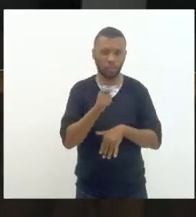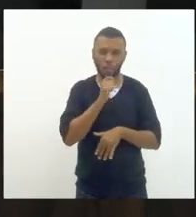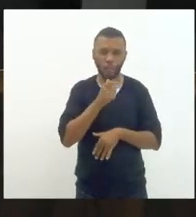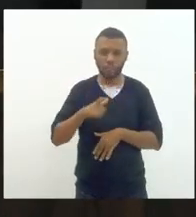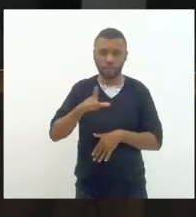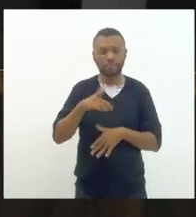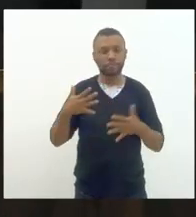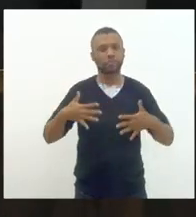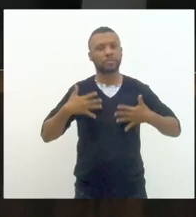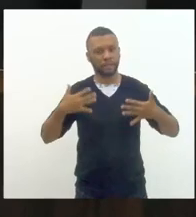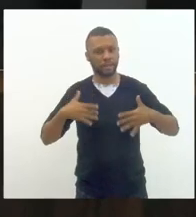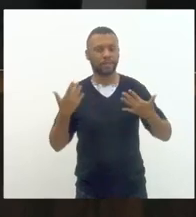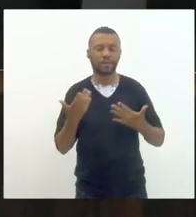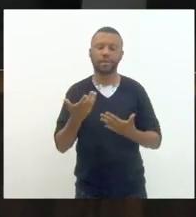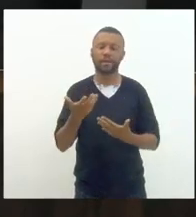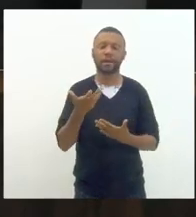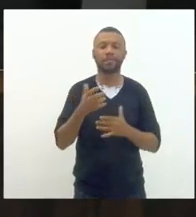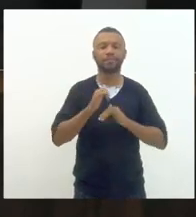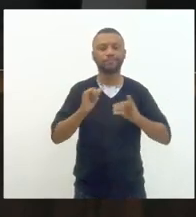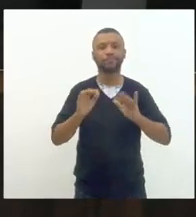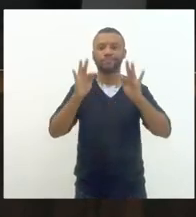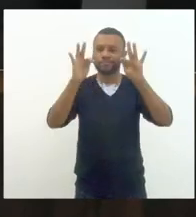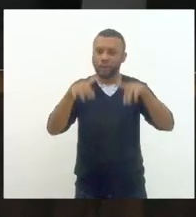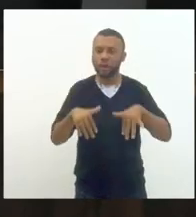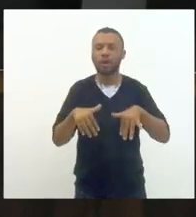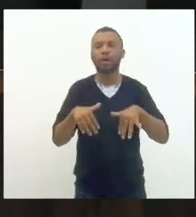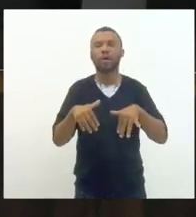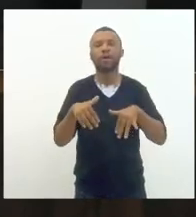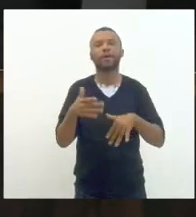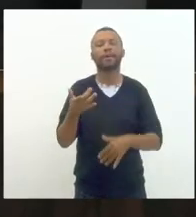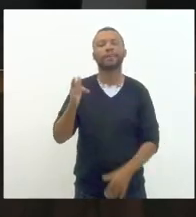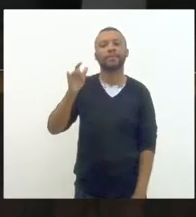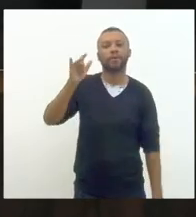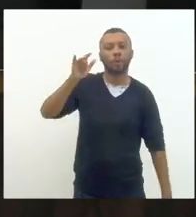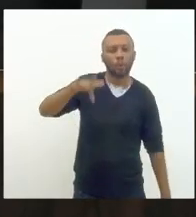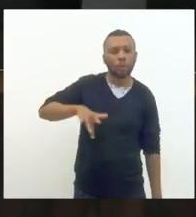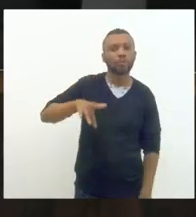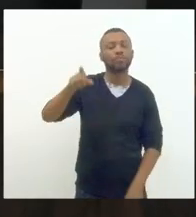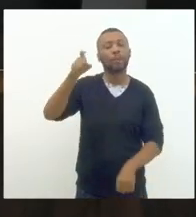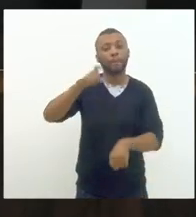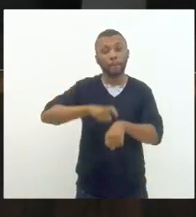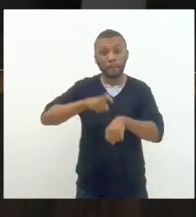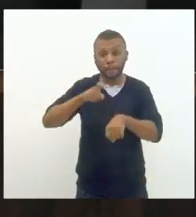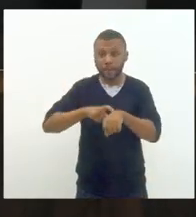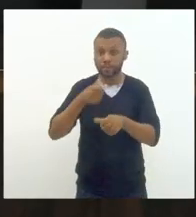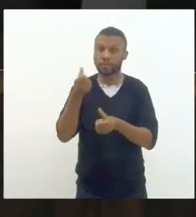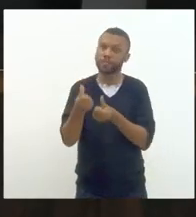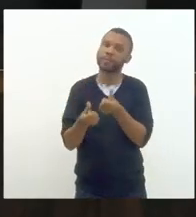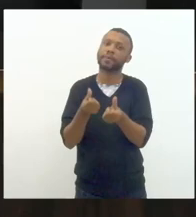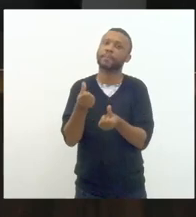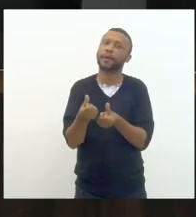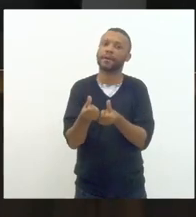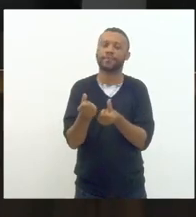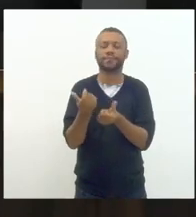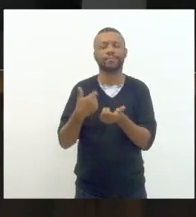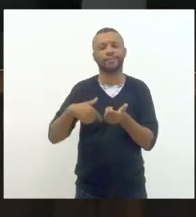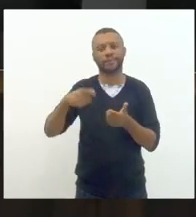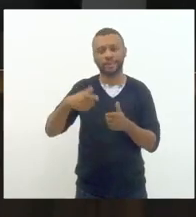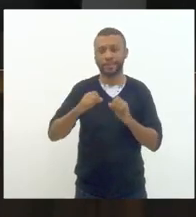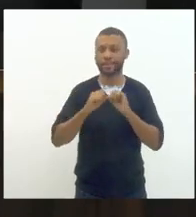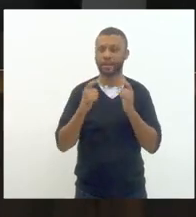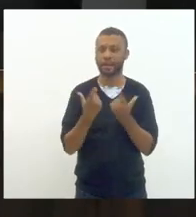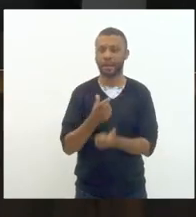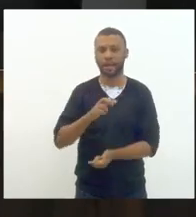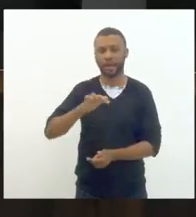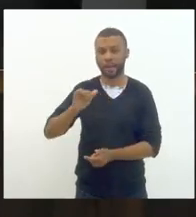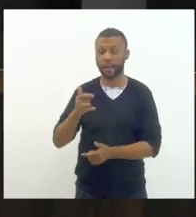muita alegria, terminamos esse último momento do semestre legislativo, um